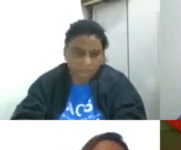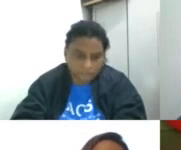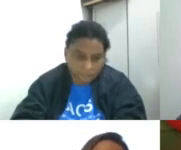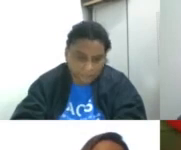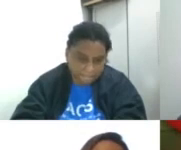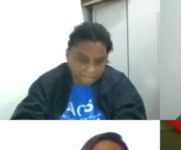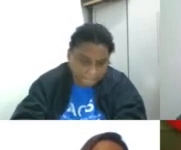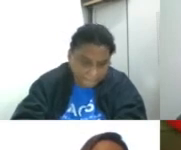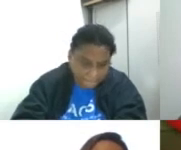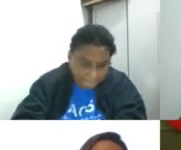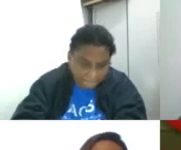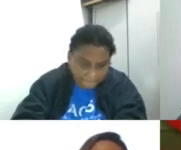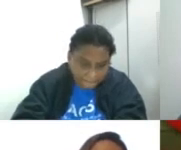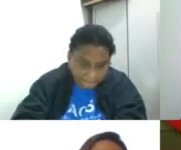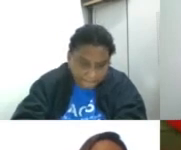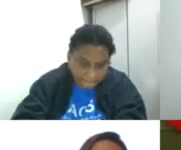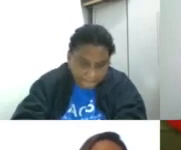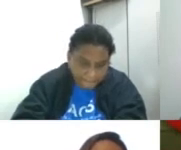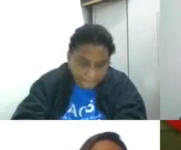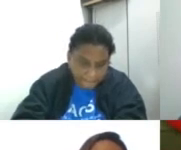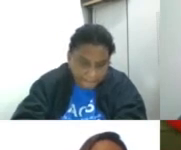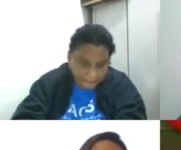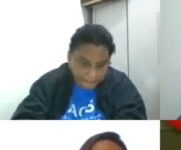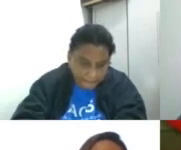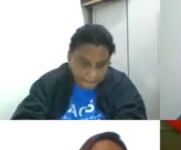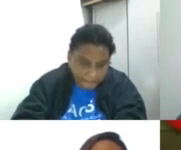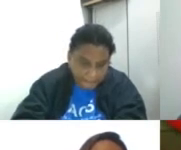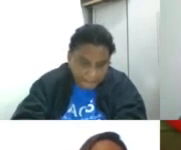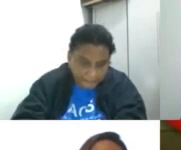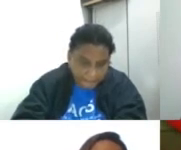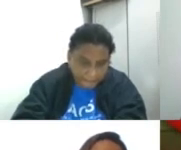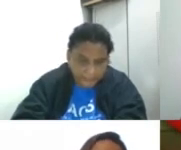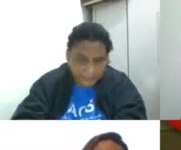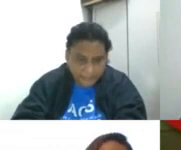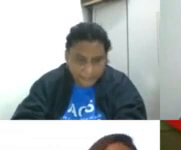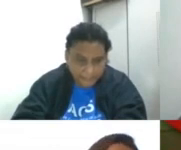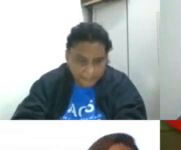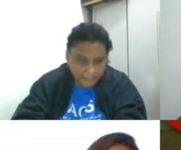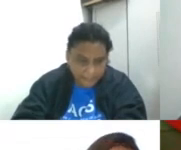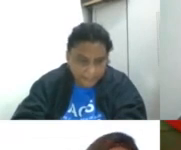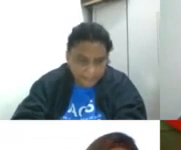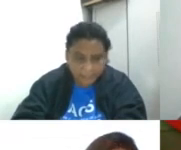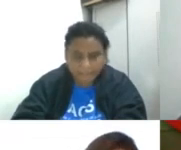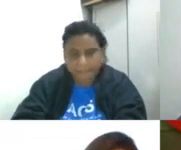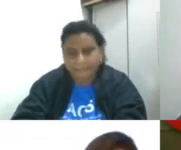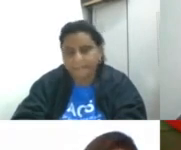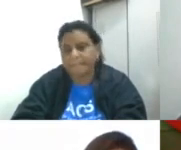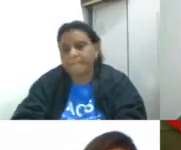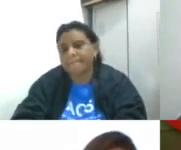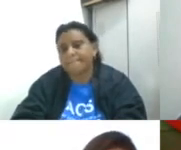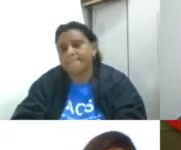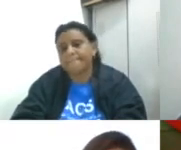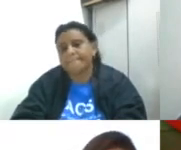sensibilidade ele já indica se esse paciente ele tem ou não a resistência a rifampicina como vocês já devem saber a rifampicina é um dos medicamentos